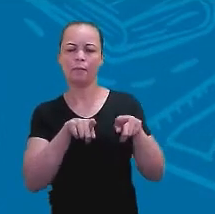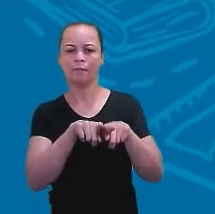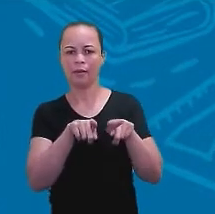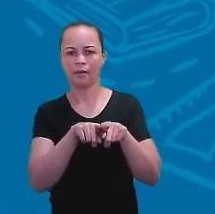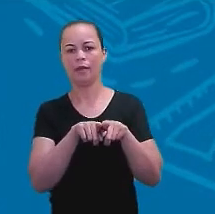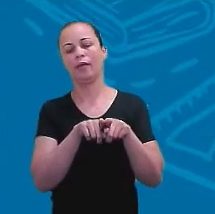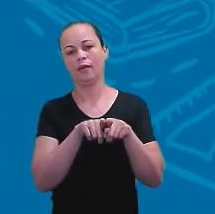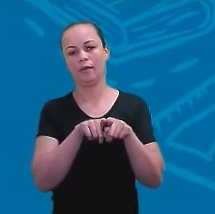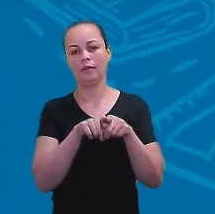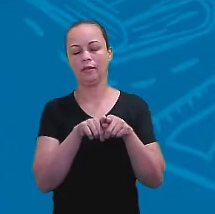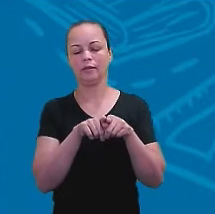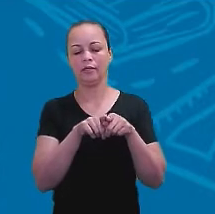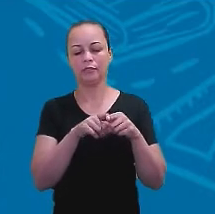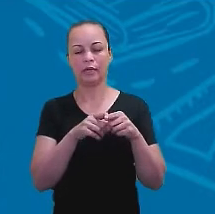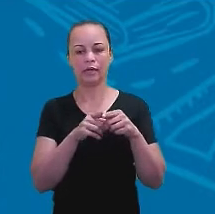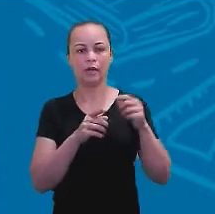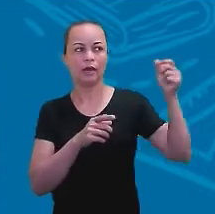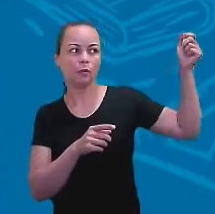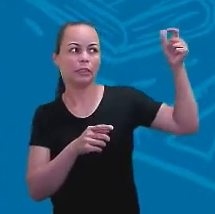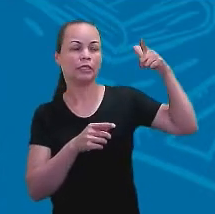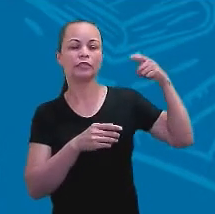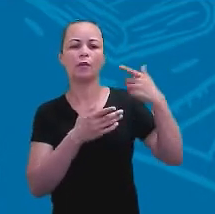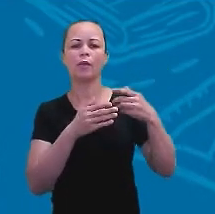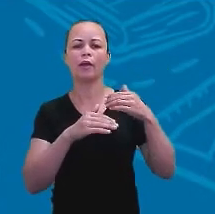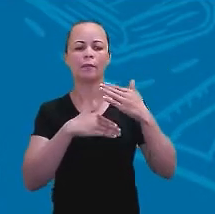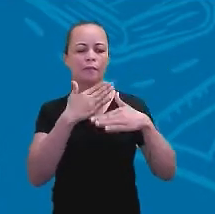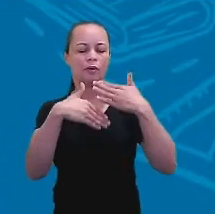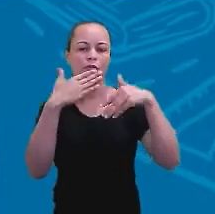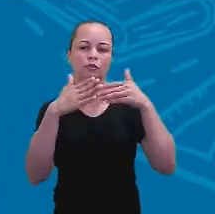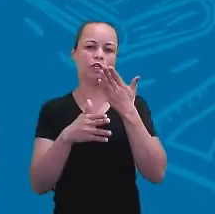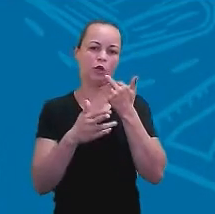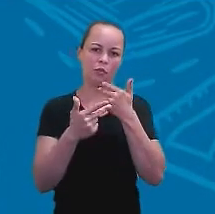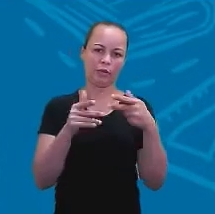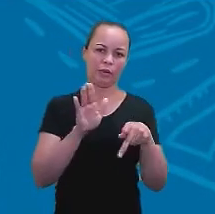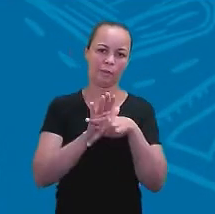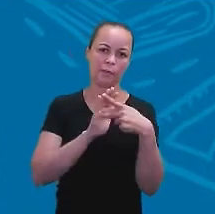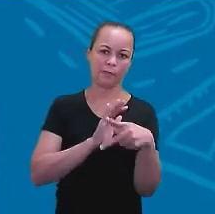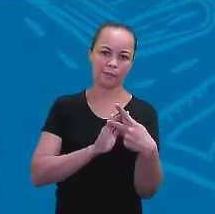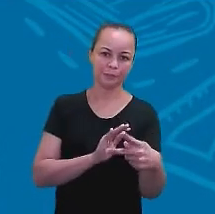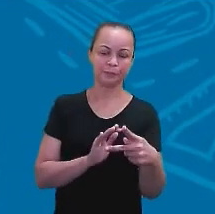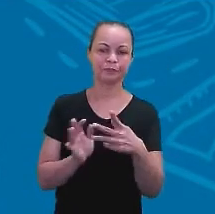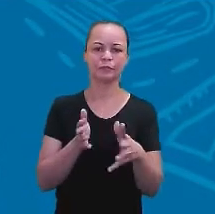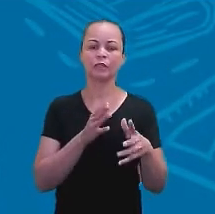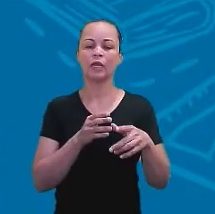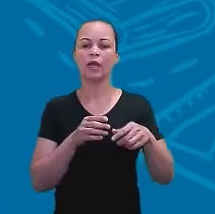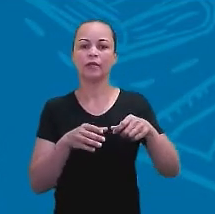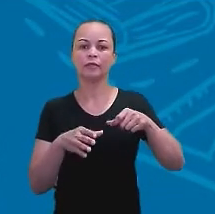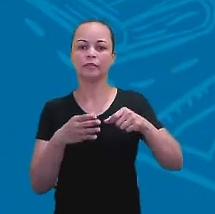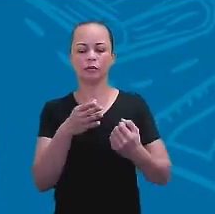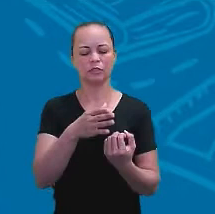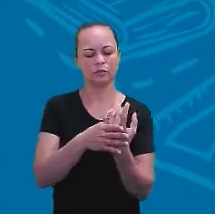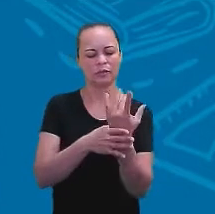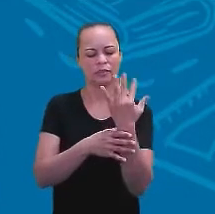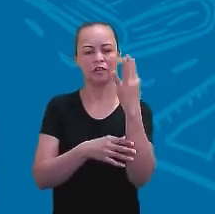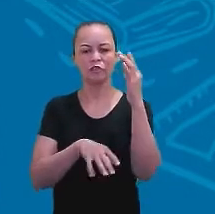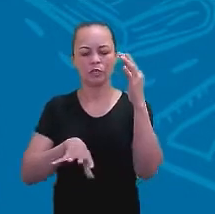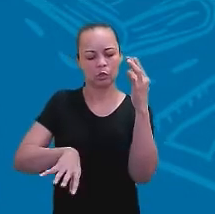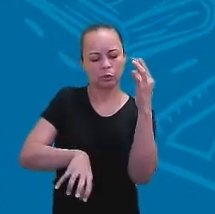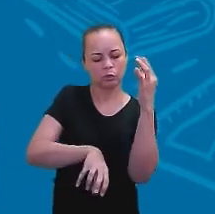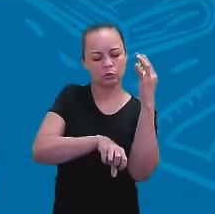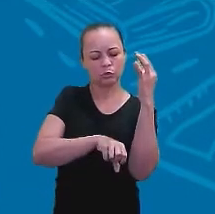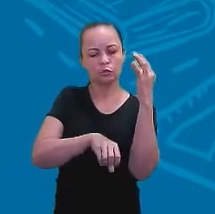seu próprio alimento. Então, as plantinhas, elas vão retirar lá do solo, né, a água,